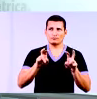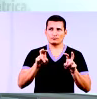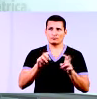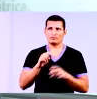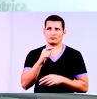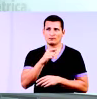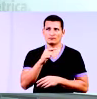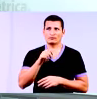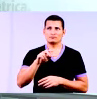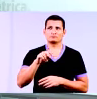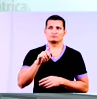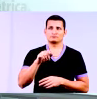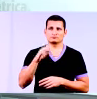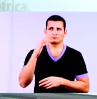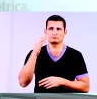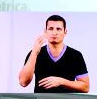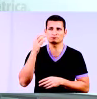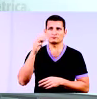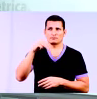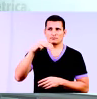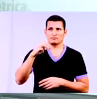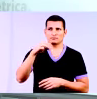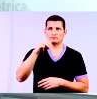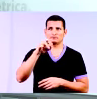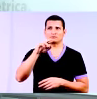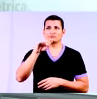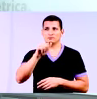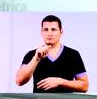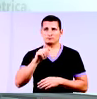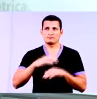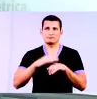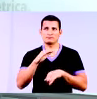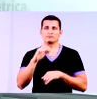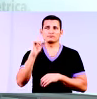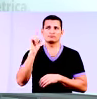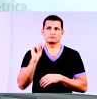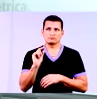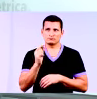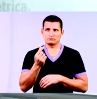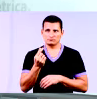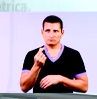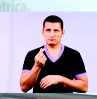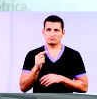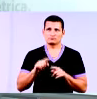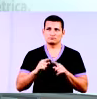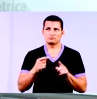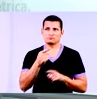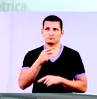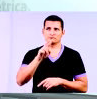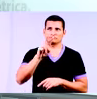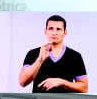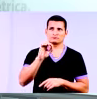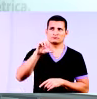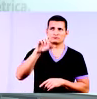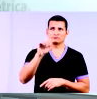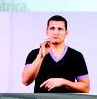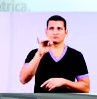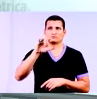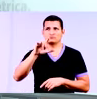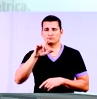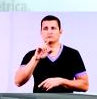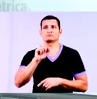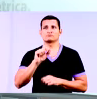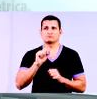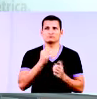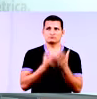uma memória grande relativa às outras, é uma memória mais barata em relação às outras, só que ela é uma memória volátil, ela se